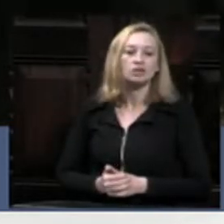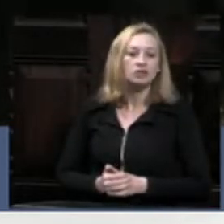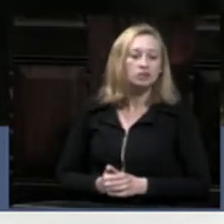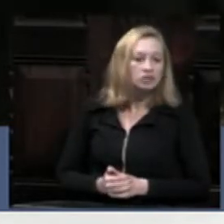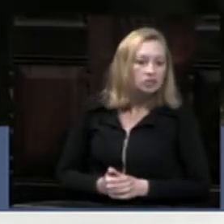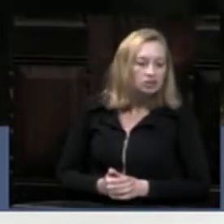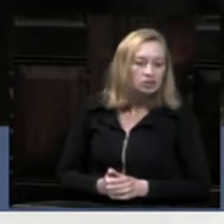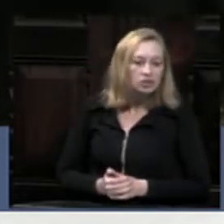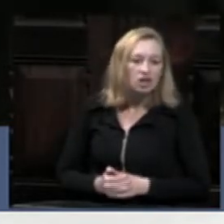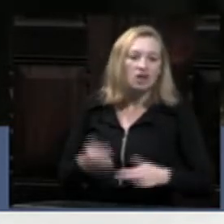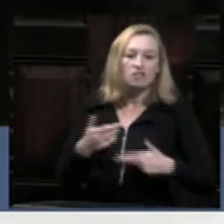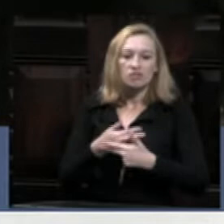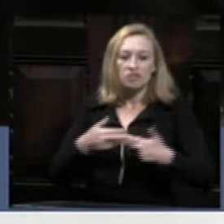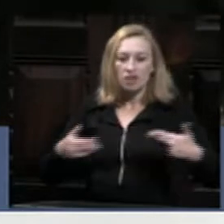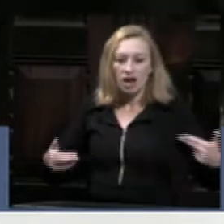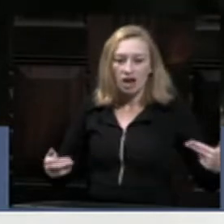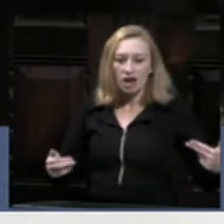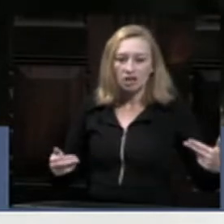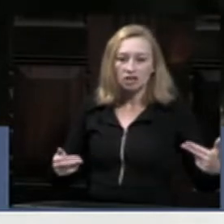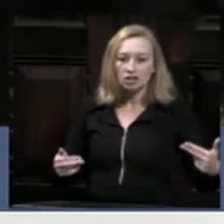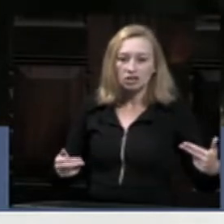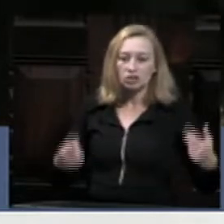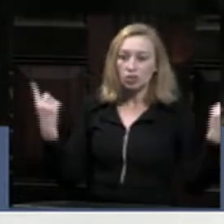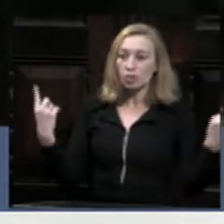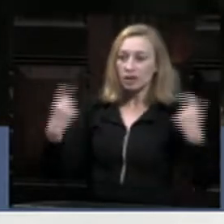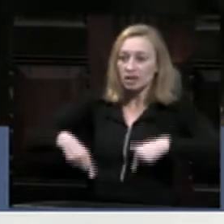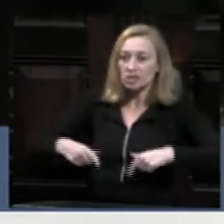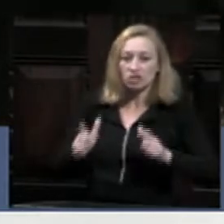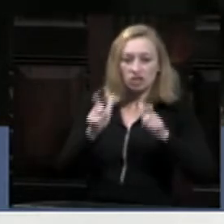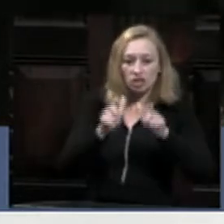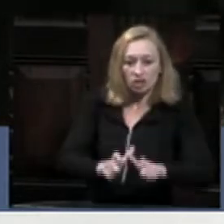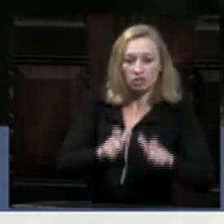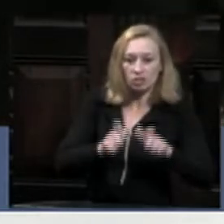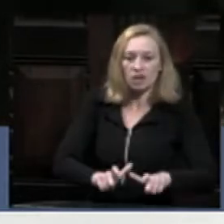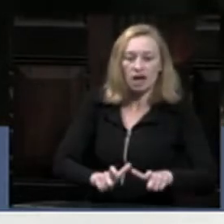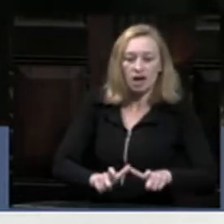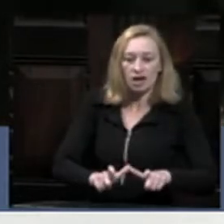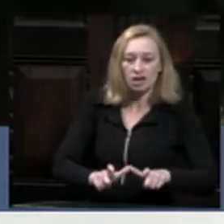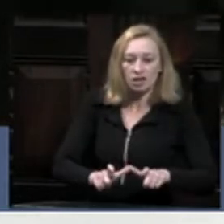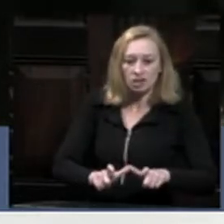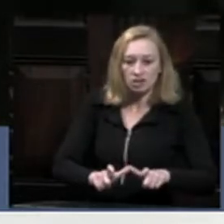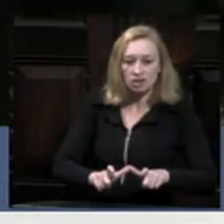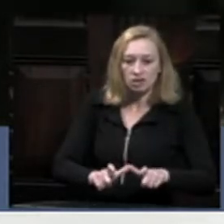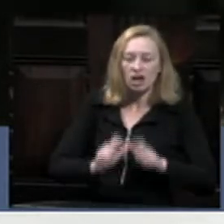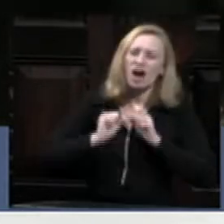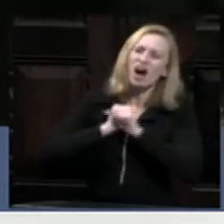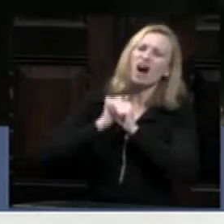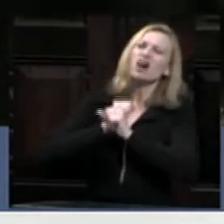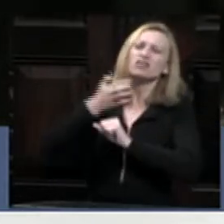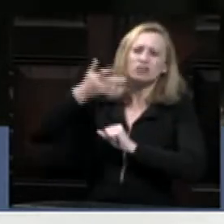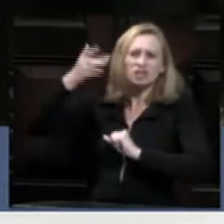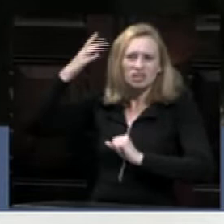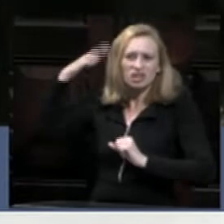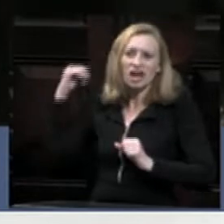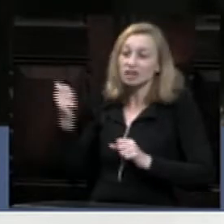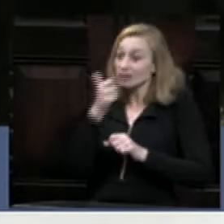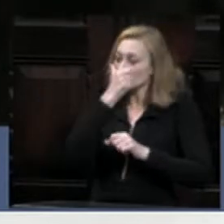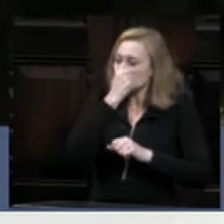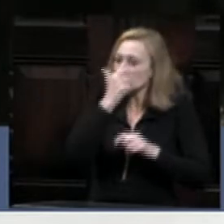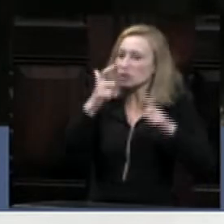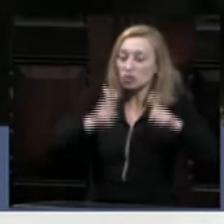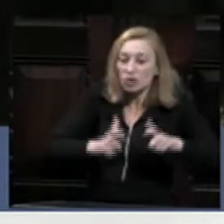muito campeonato quando era menino. E aí já se fazem muitos anos, deputada. E eu